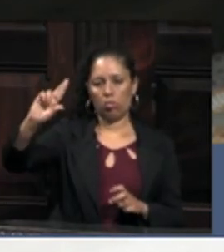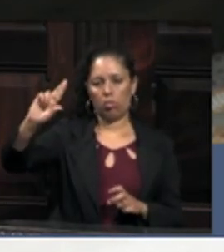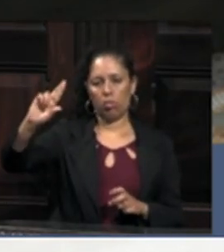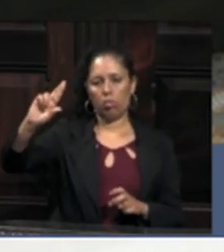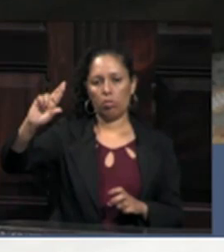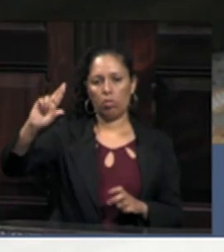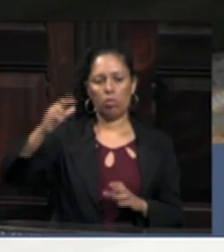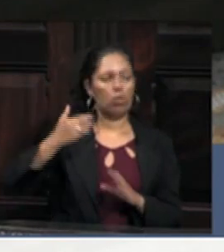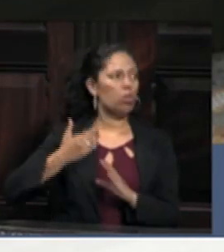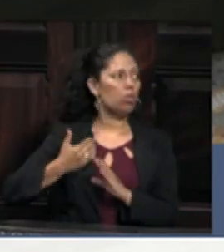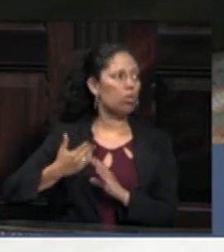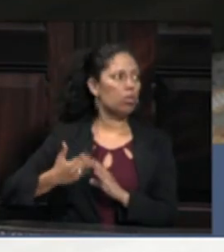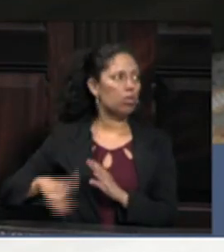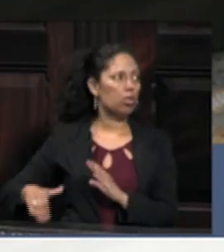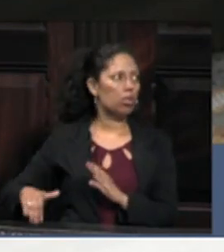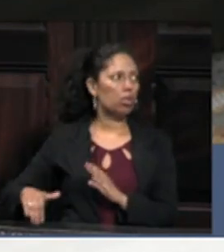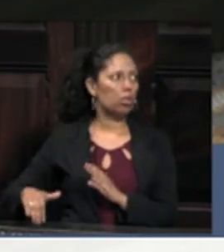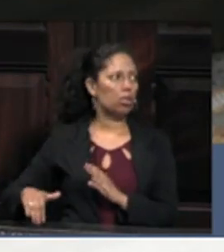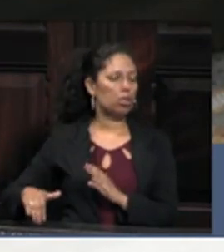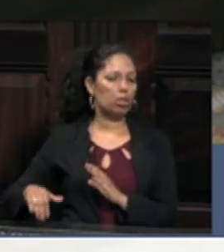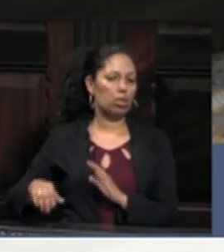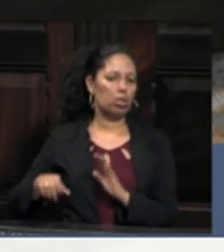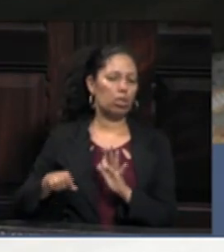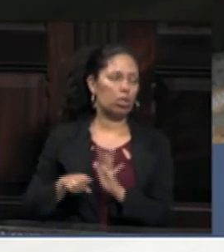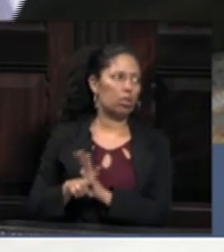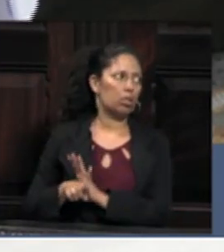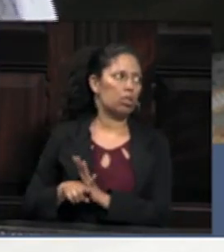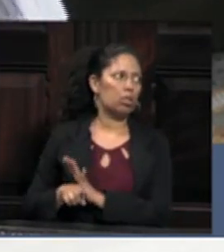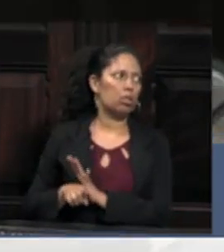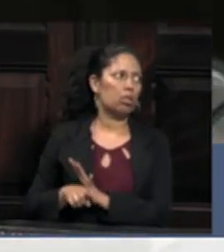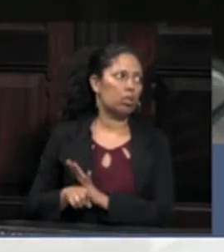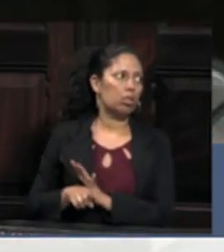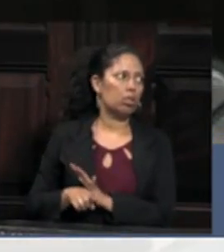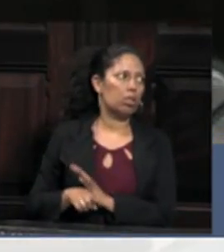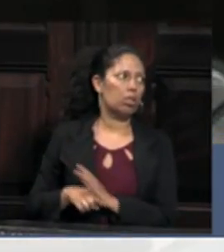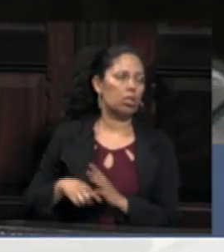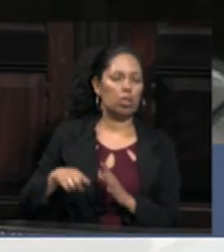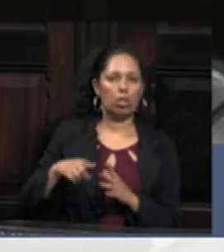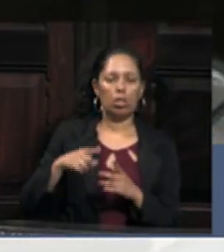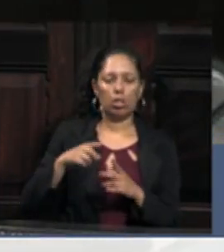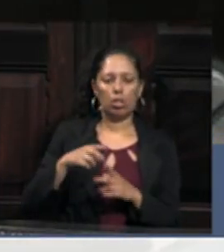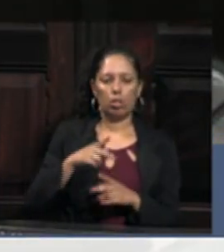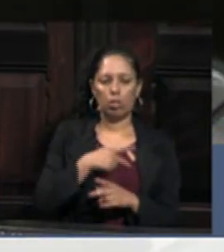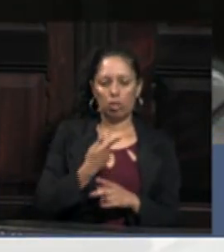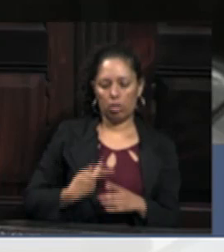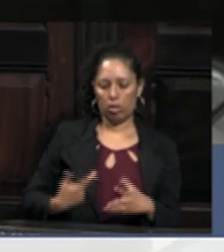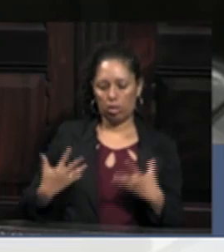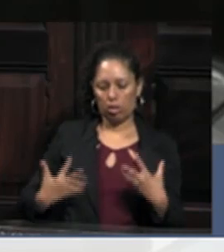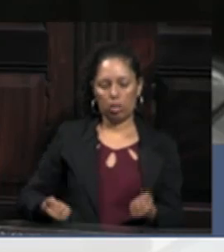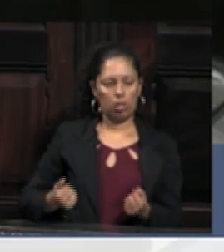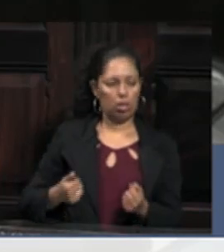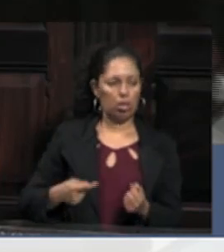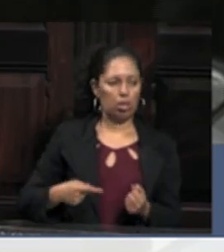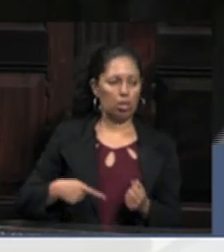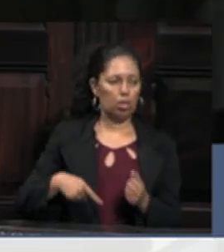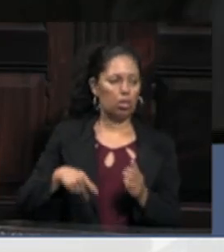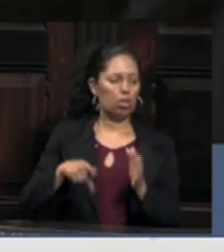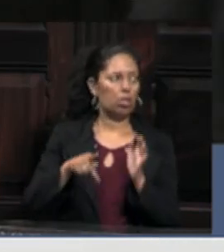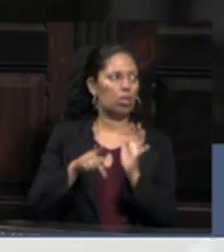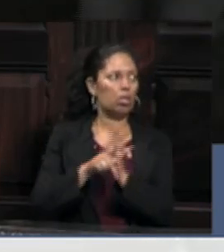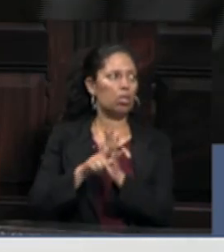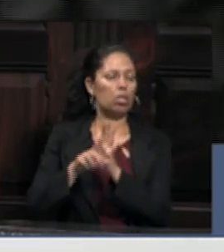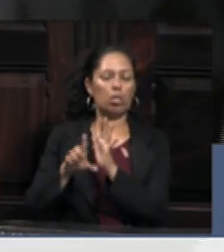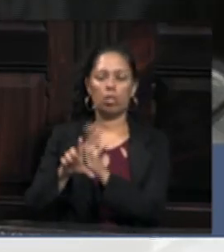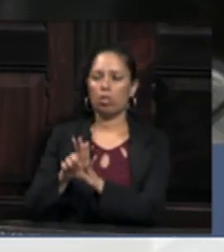o secretário para da analisar. Mesa, analisar. A presidência defere pedido de Vossa Excelência. Anuncio o projeto de lei 2951/2017, de autoria do